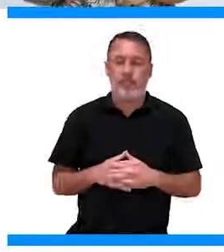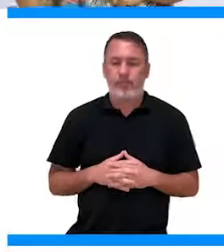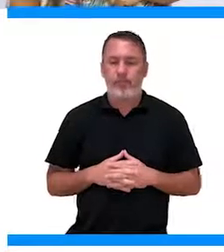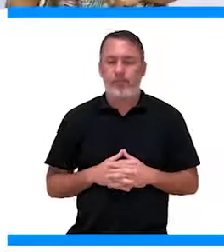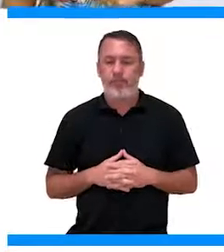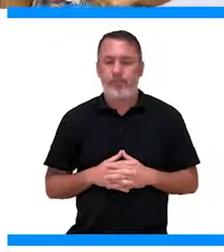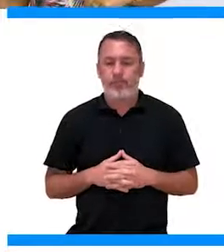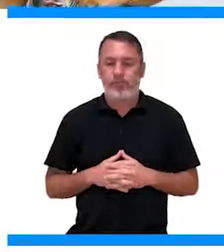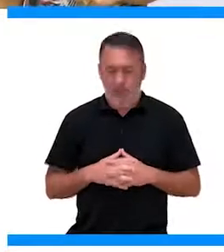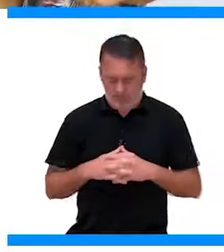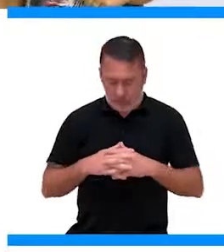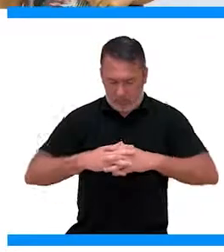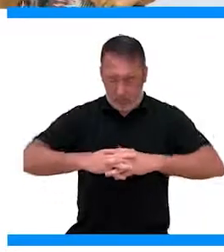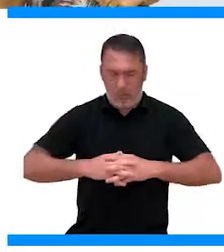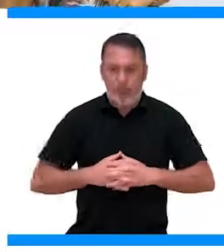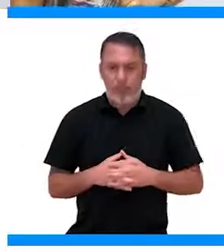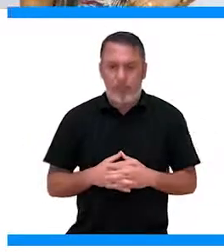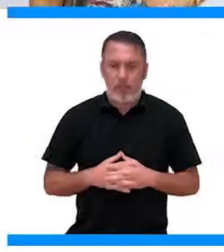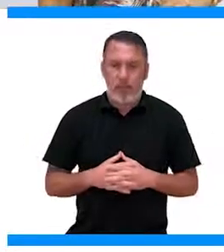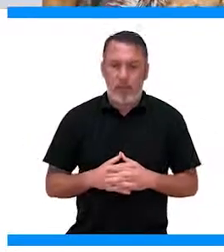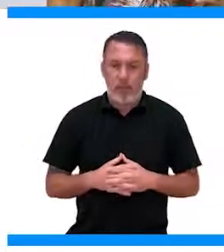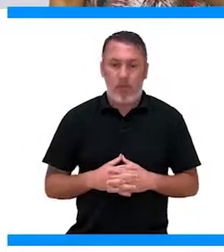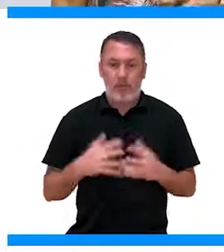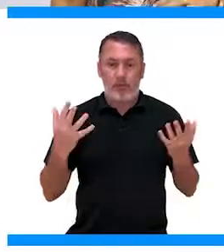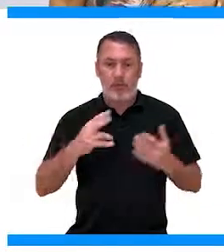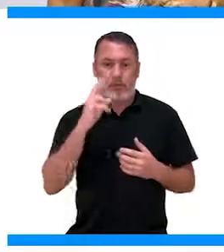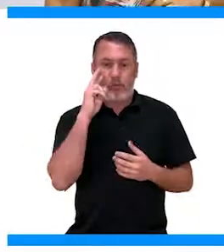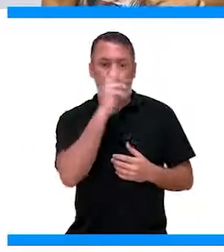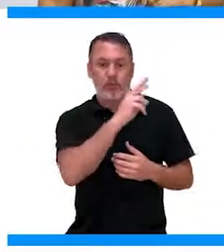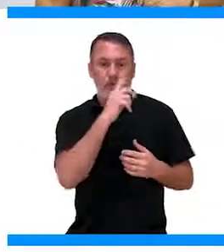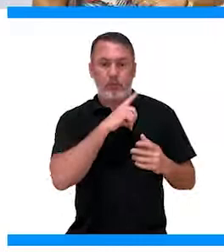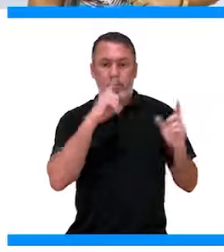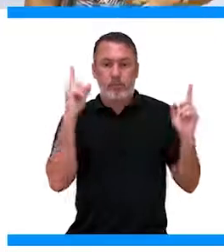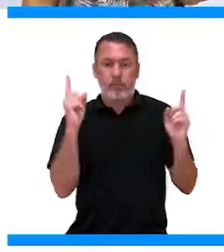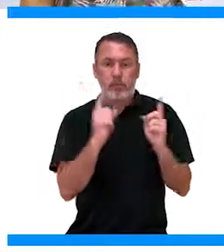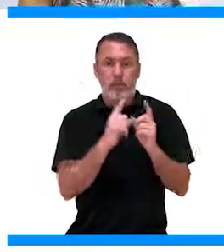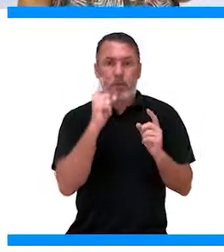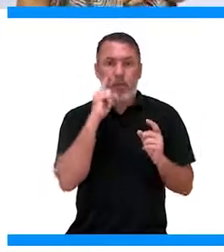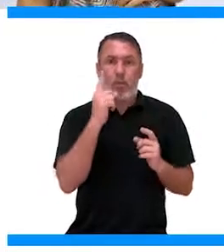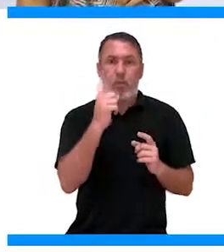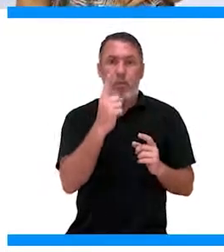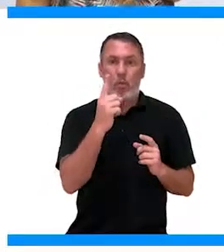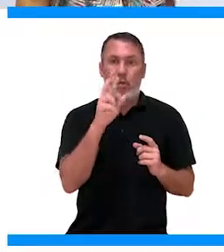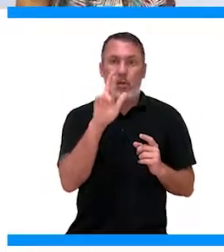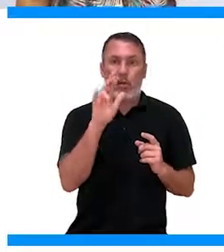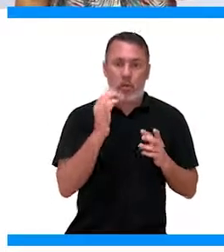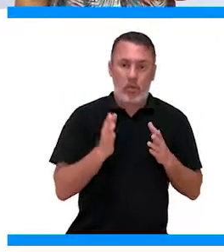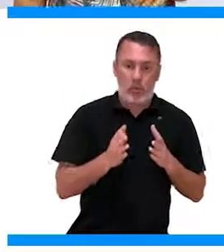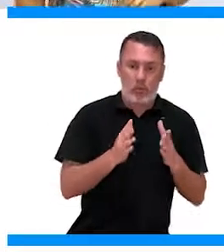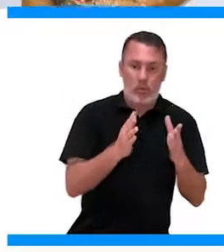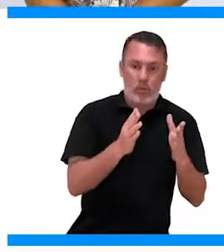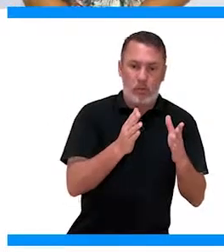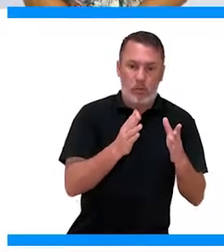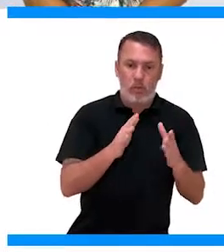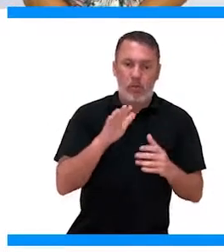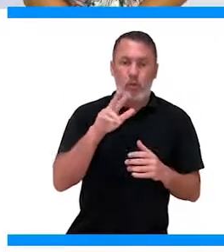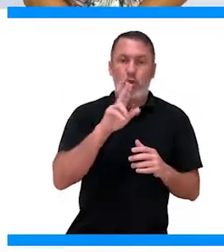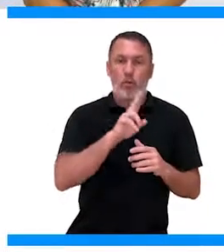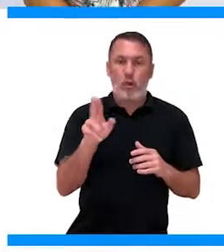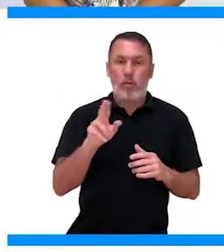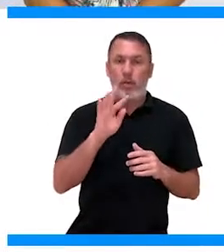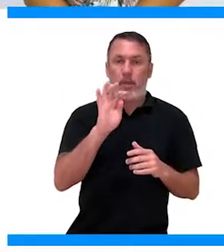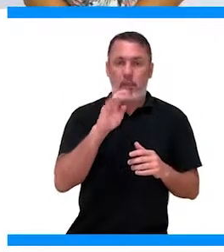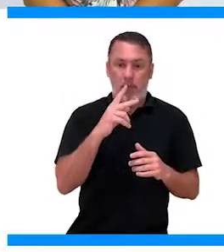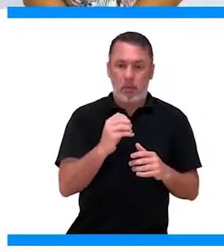lá. Bom, a gente tem aqui um rio chamado tempo, uma casa chamada terra. A gente tem